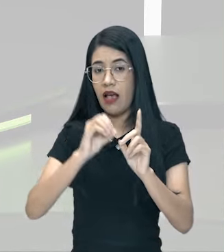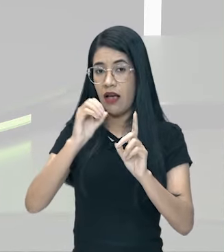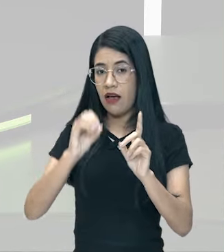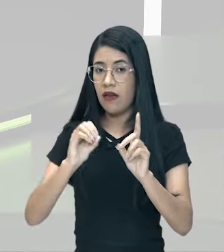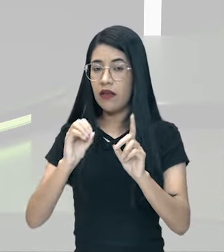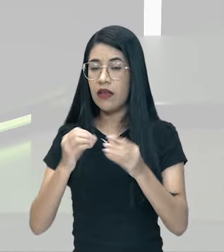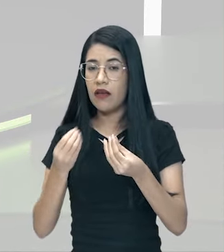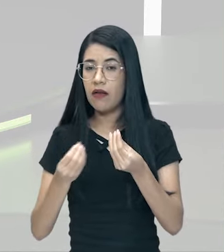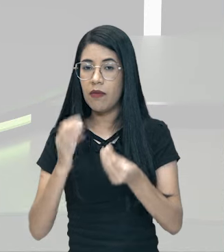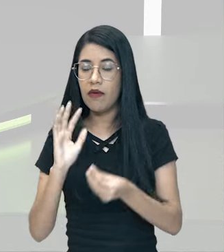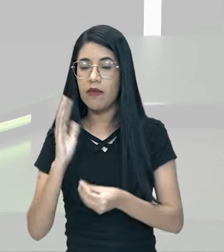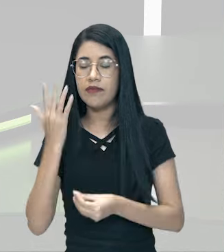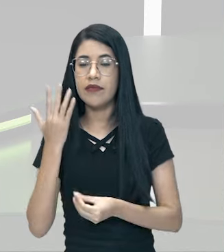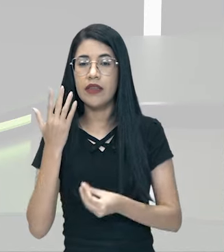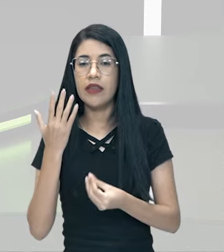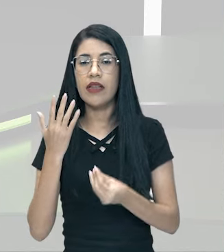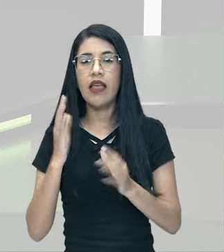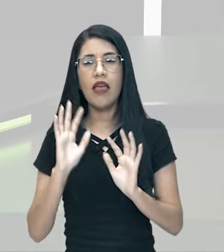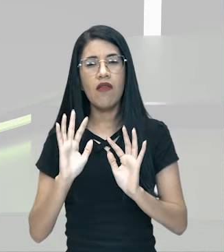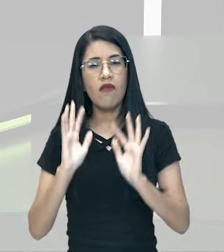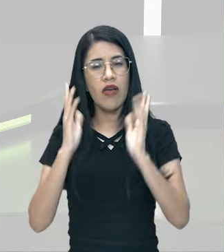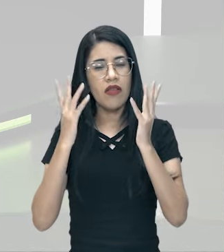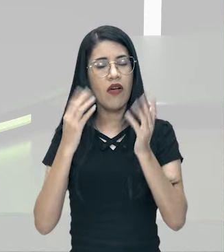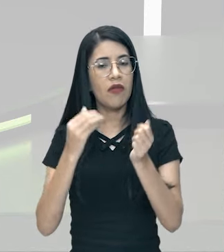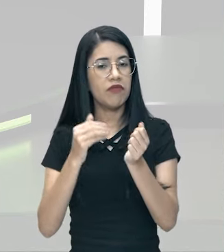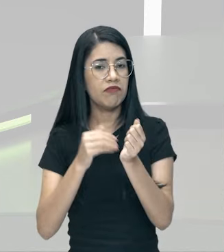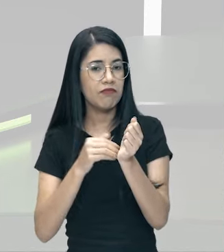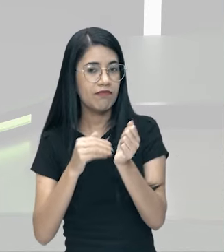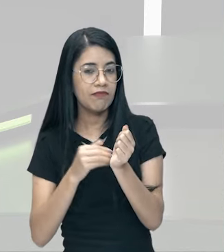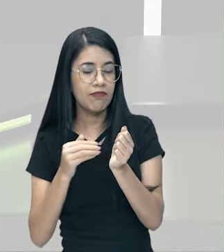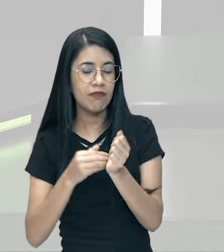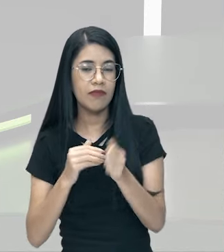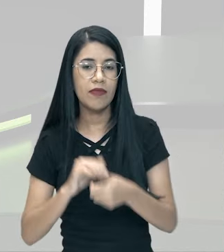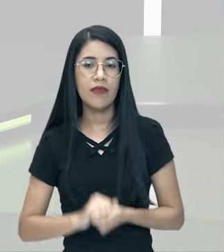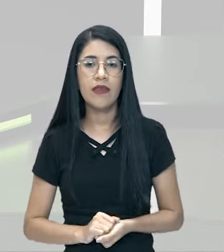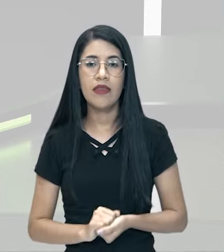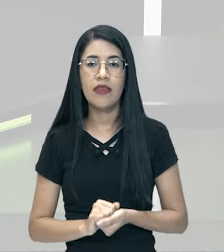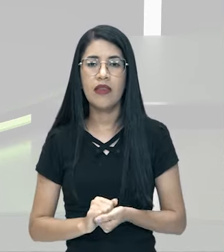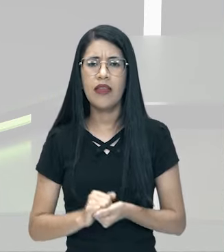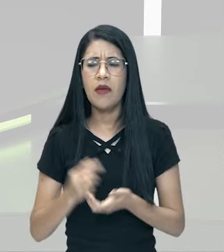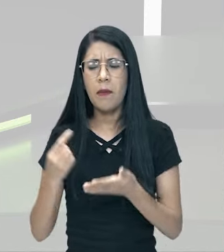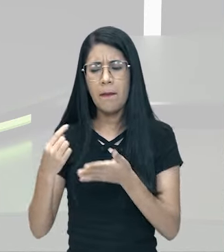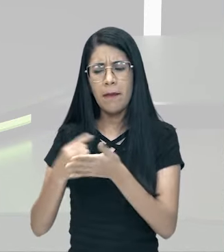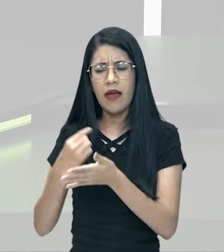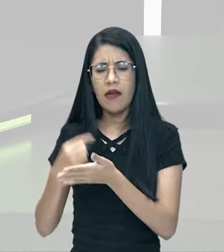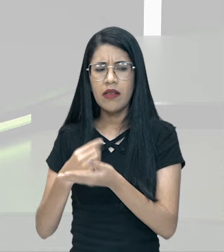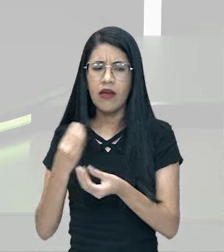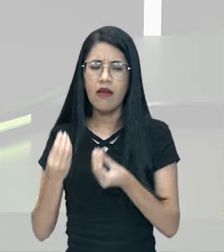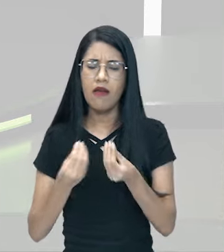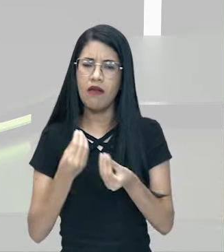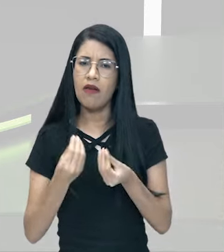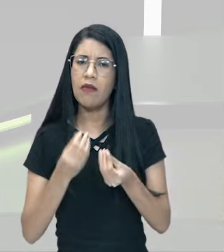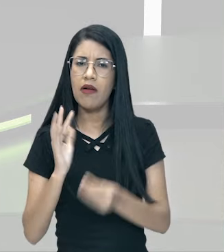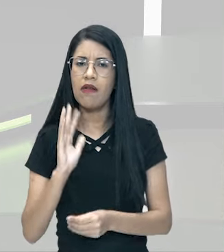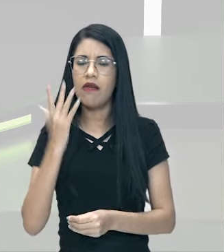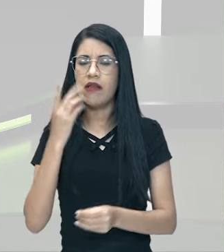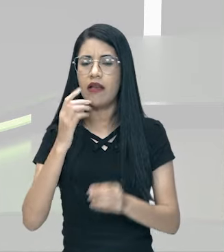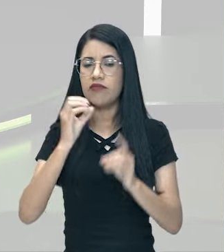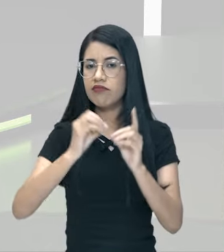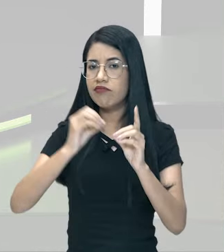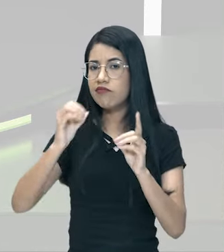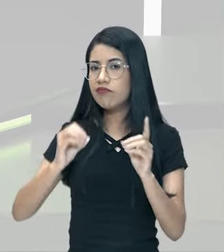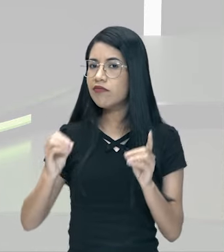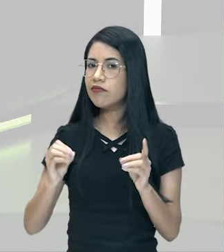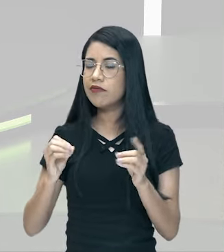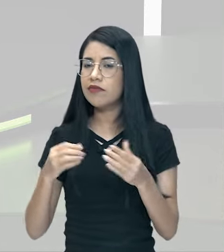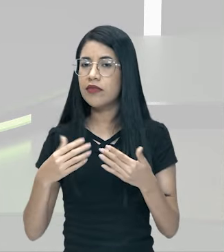é um fenômeno misterioso. Muitas das vezes a gente fica se perguntando, mas o que é essa onda? Que se fala